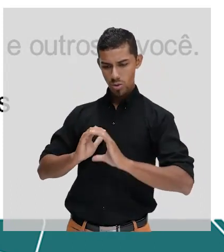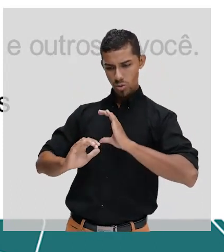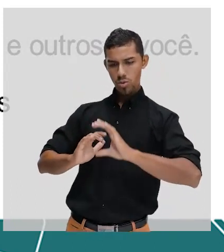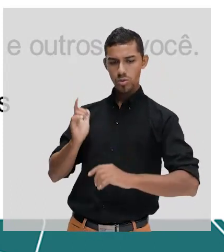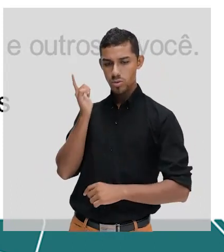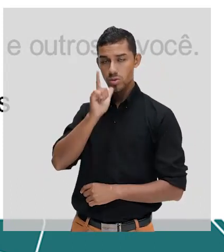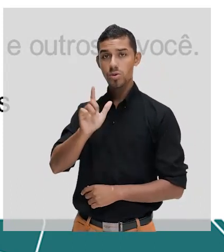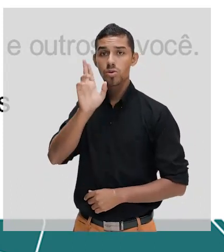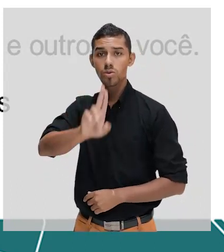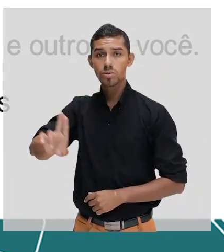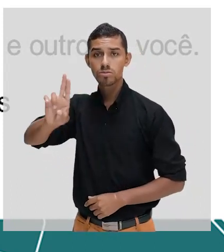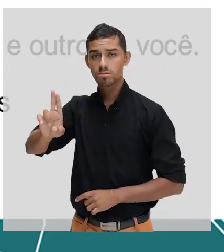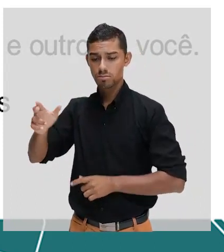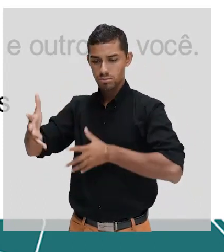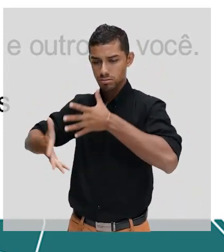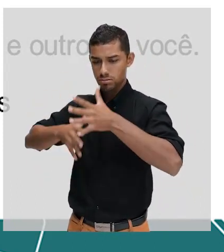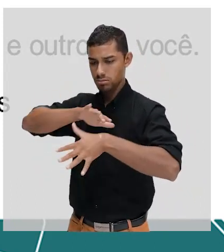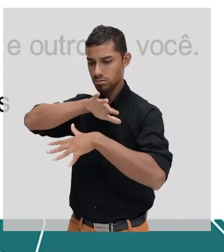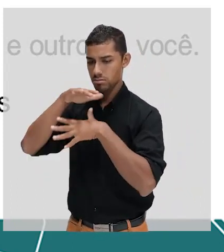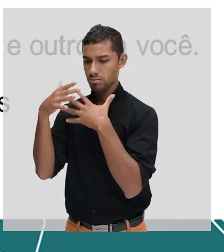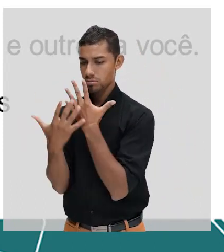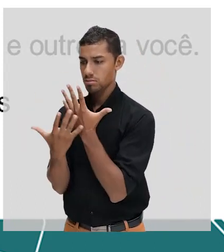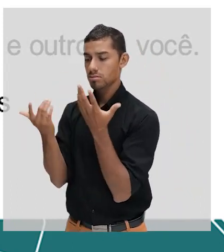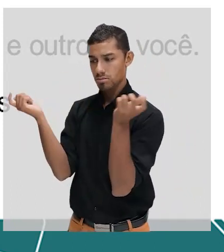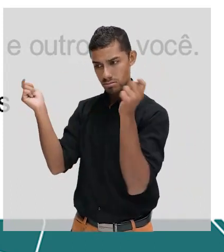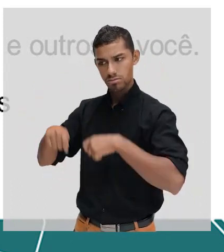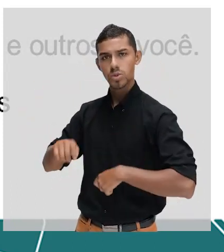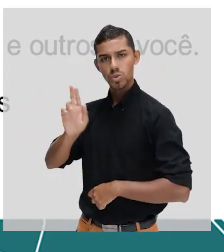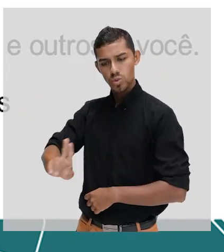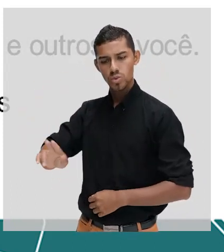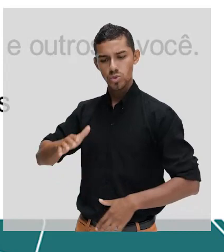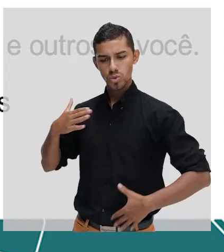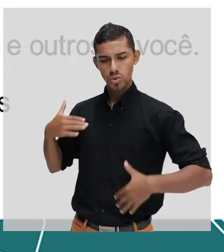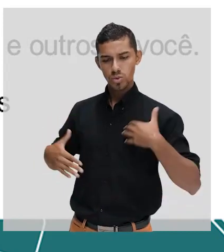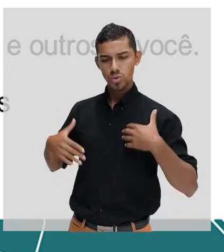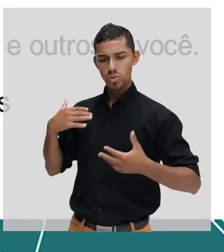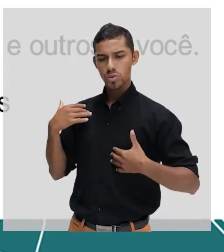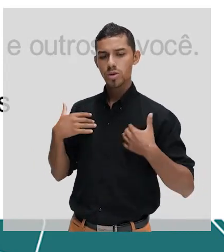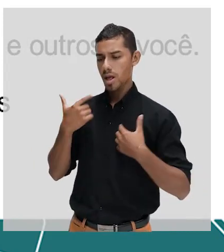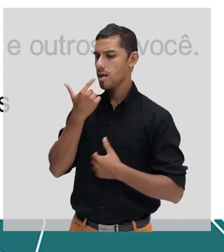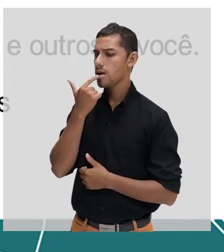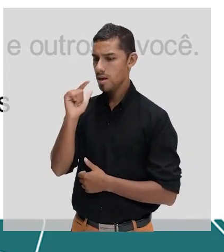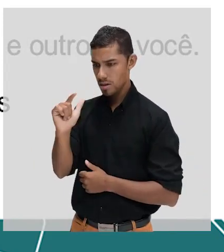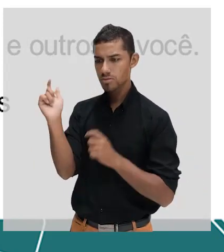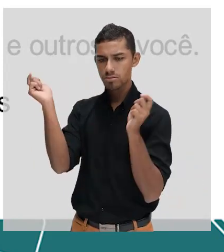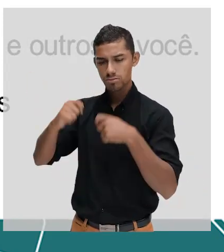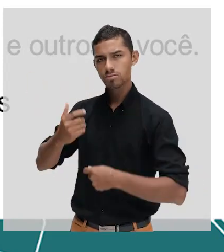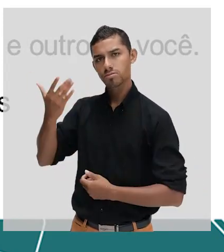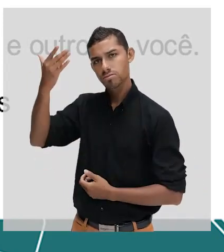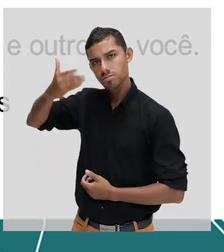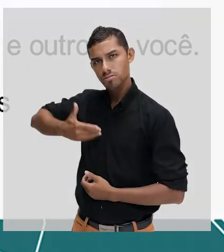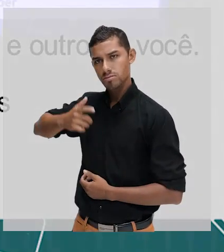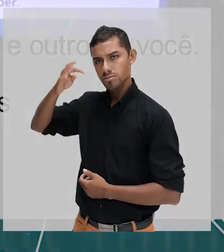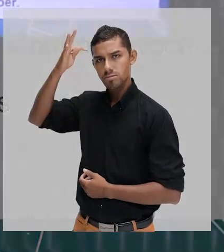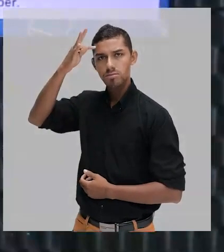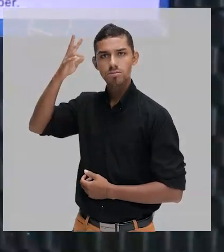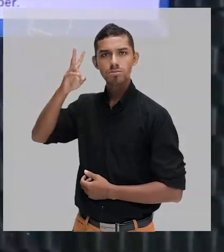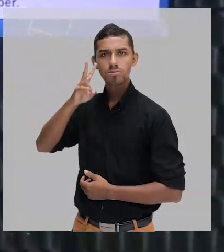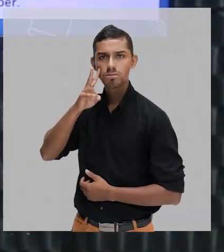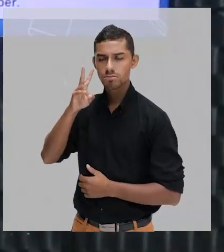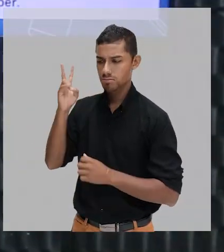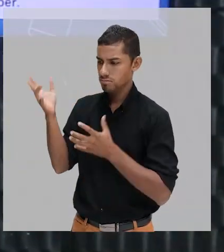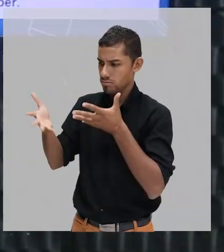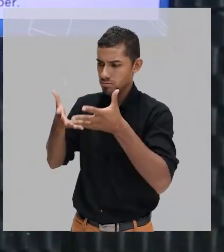exemplo, a língua de Libras, que utiliza o corpo. É uma língua específica e a gente trabalha com isso. Meu intérprete está fazendo essa situação.